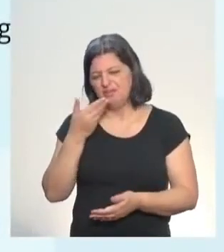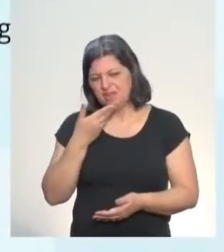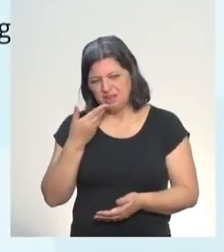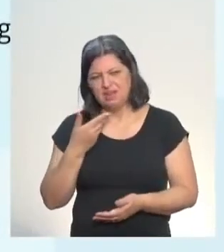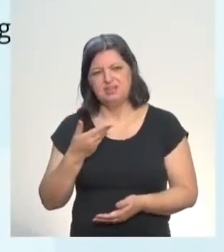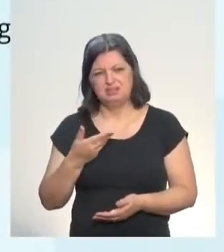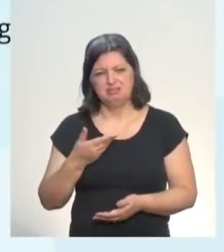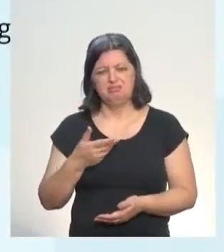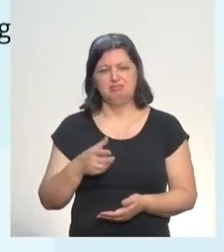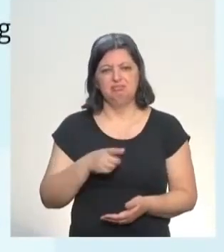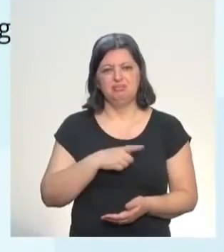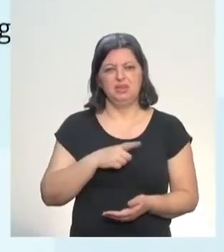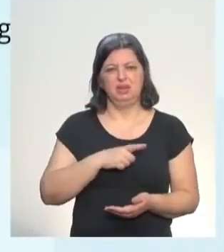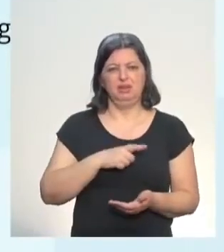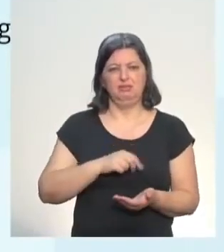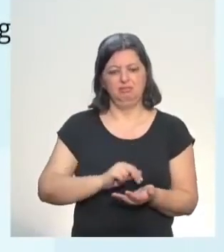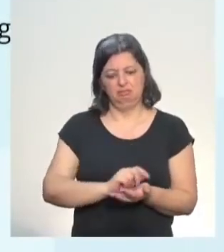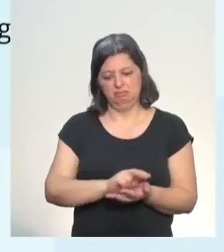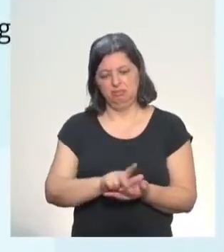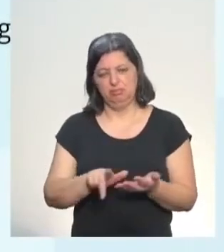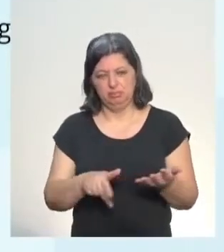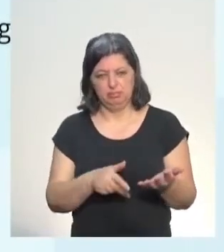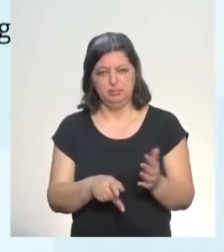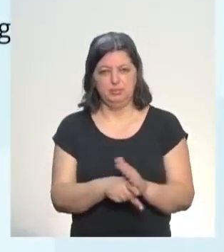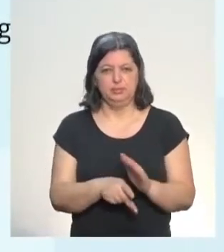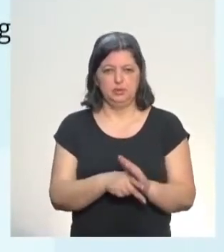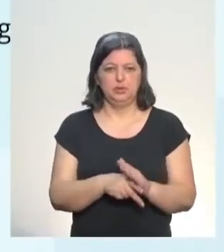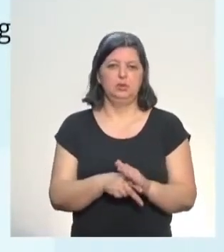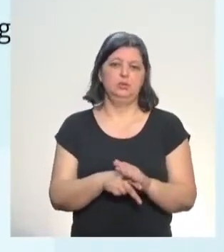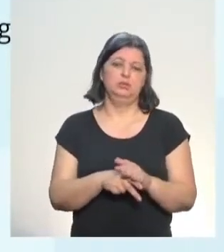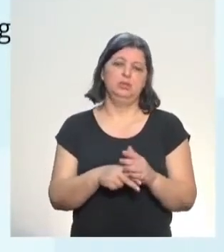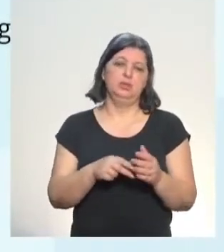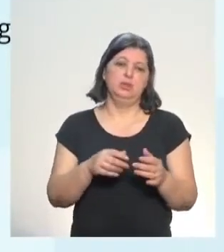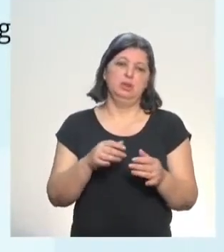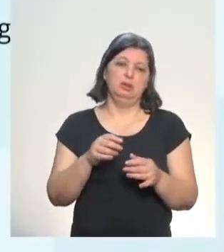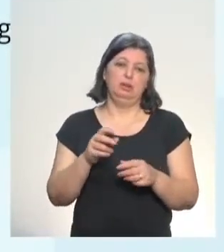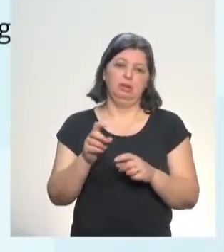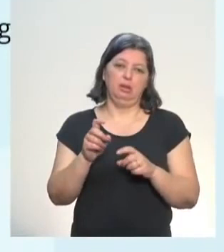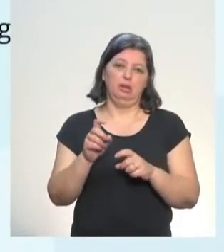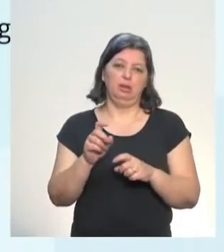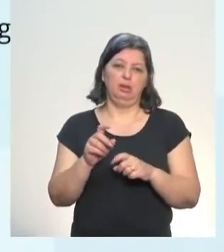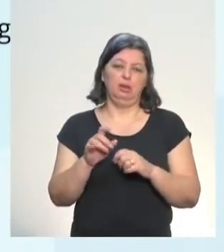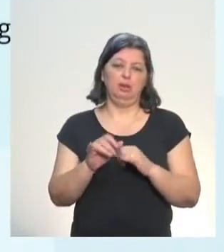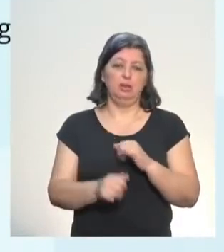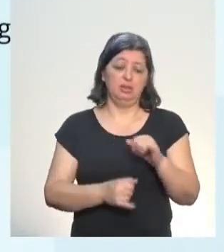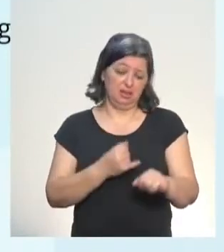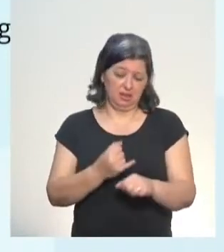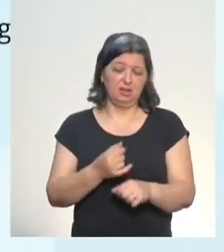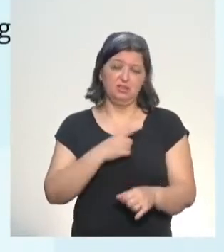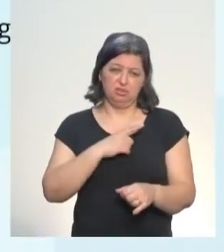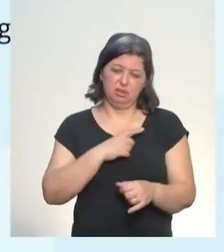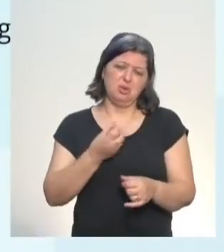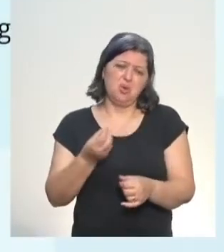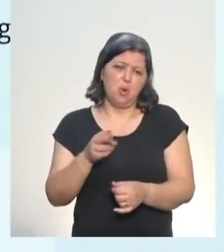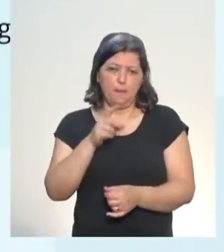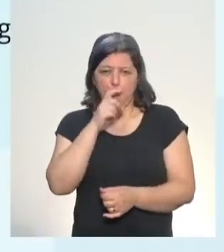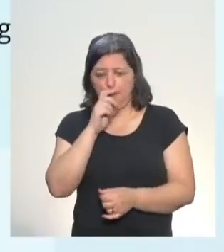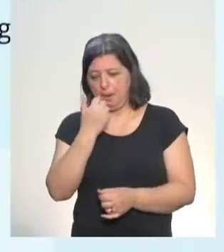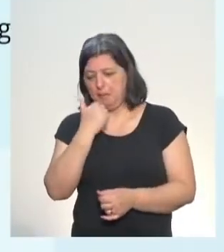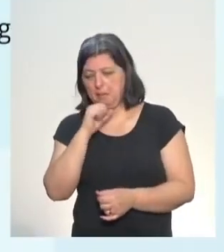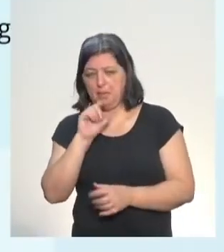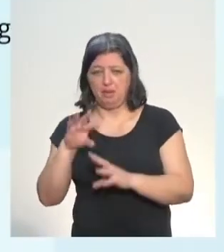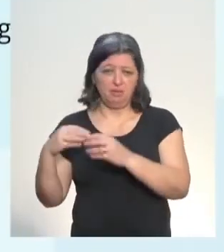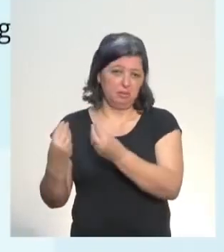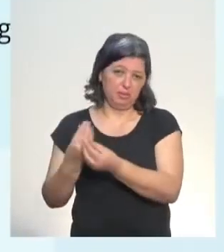várias enciclopédias online aí, vocês podem escrever a biografia sua, do seu pai, dos seus parentes, resolver aí a